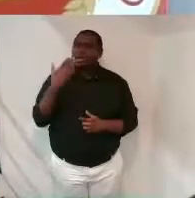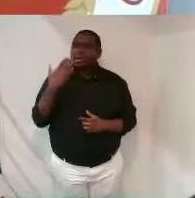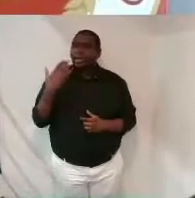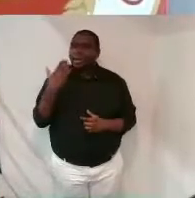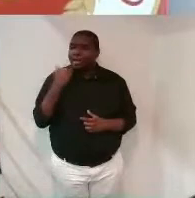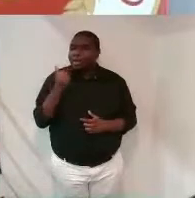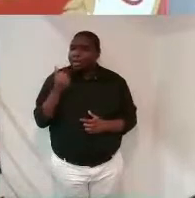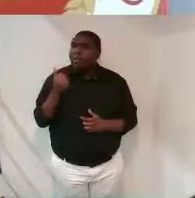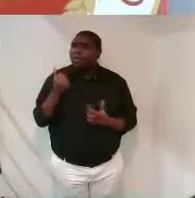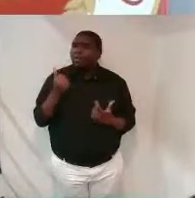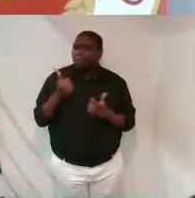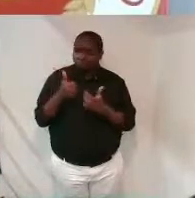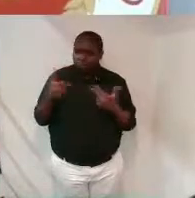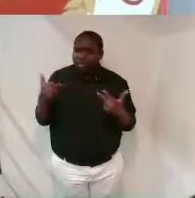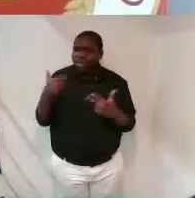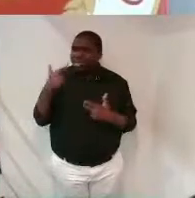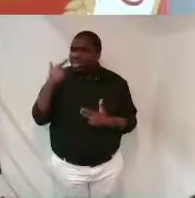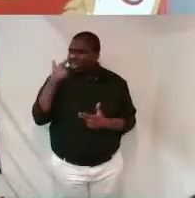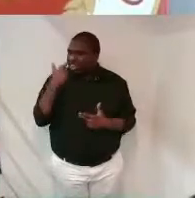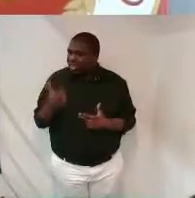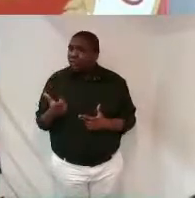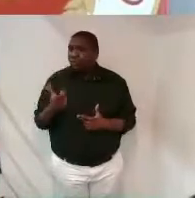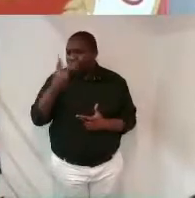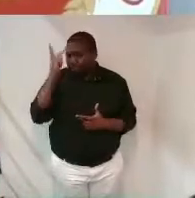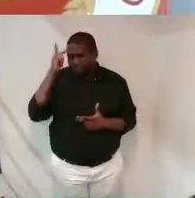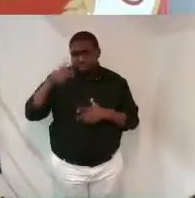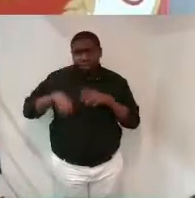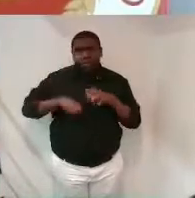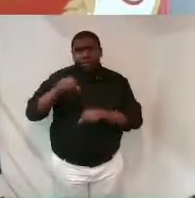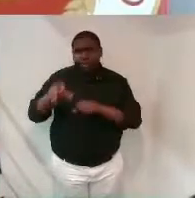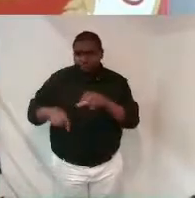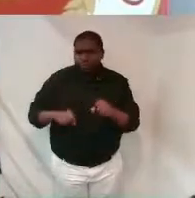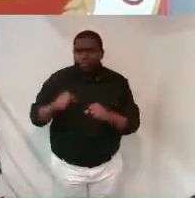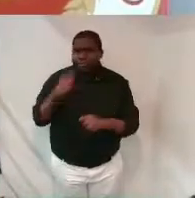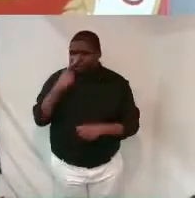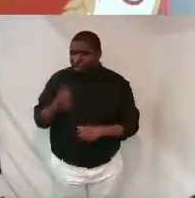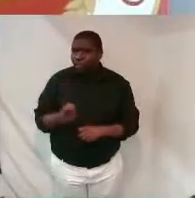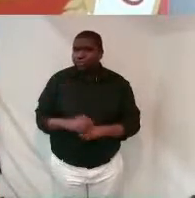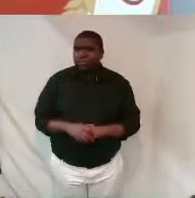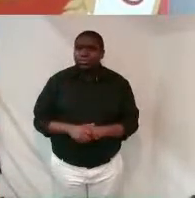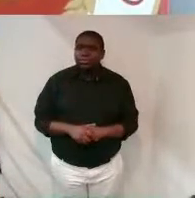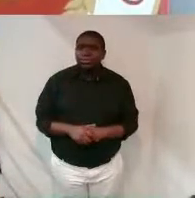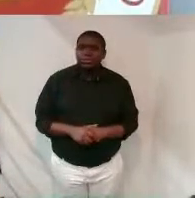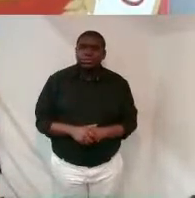lixo. Então, já fala do catador em 1947. Mas,